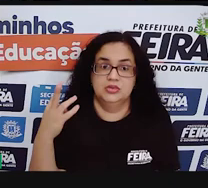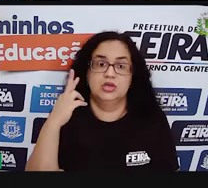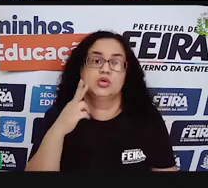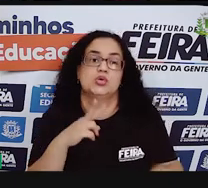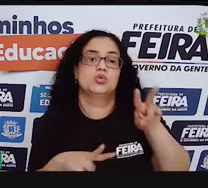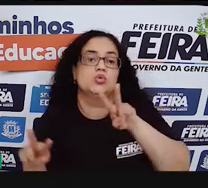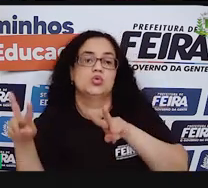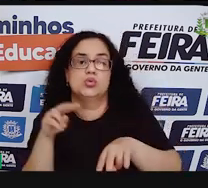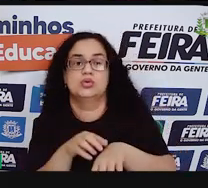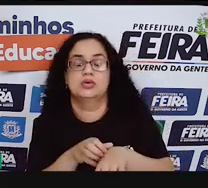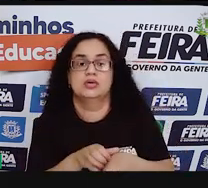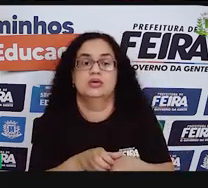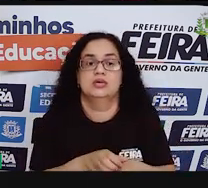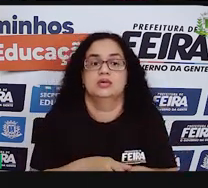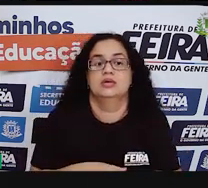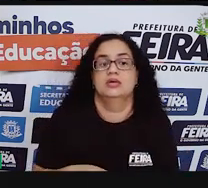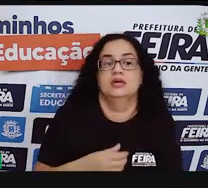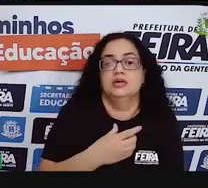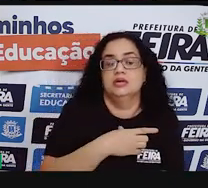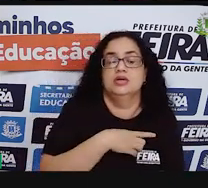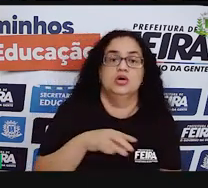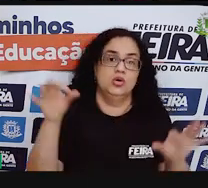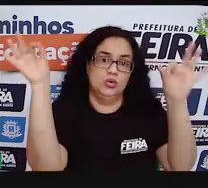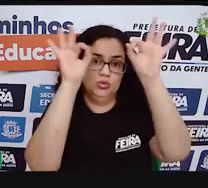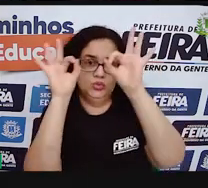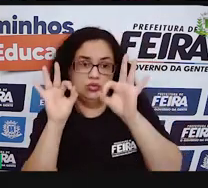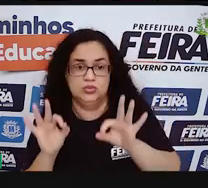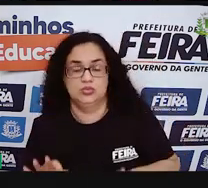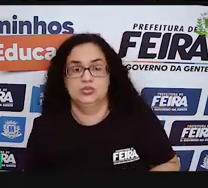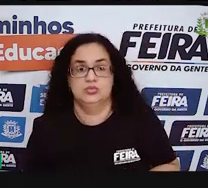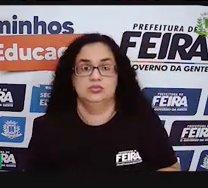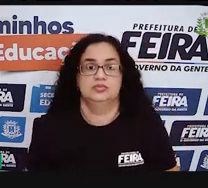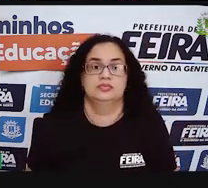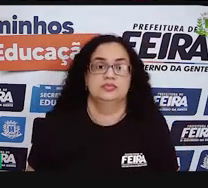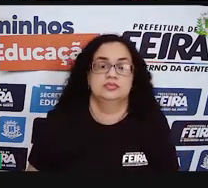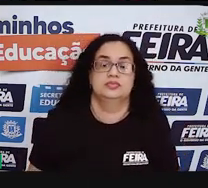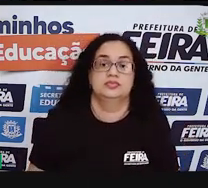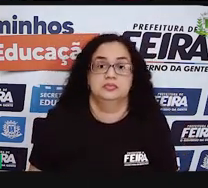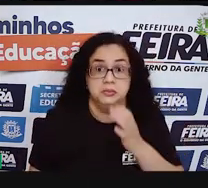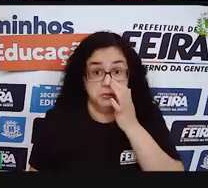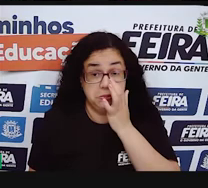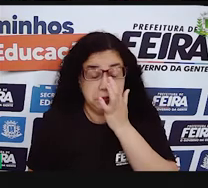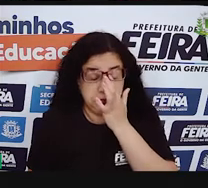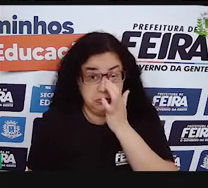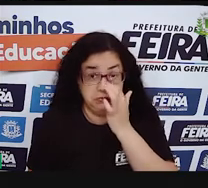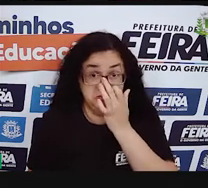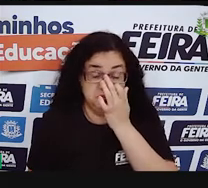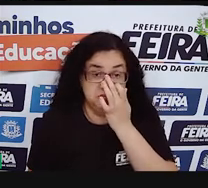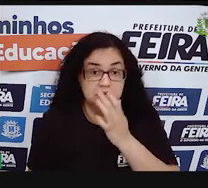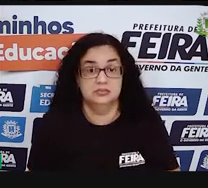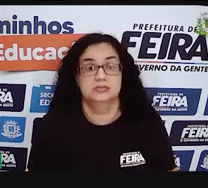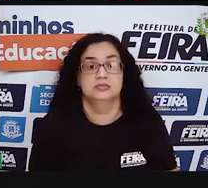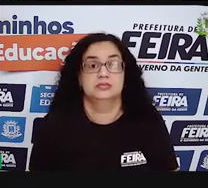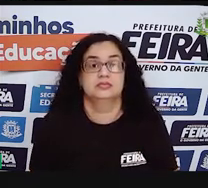observa aí os dados sendo expostos, sendo organizados em linhas e colunas.